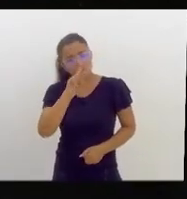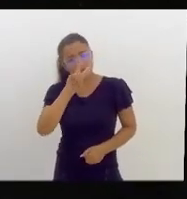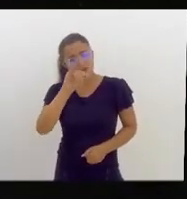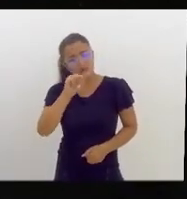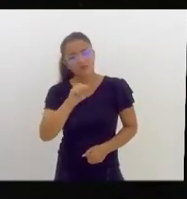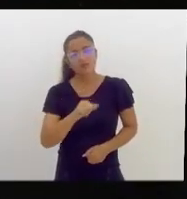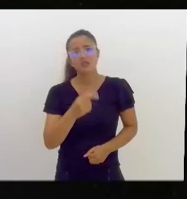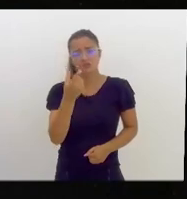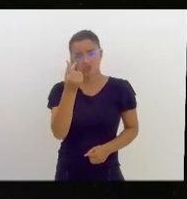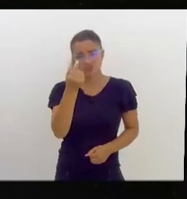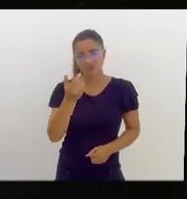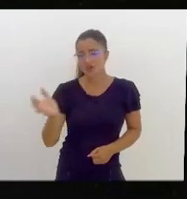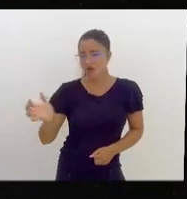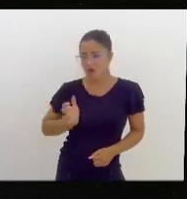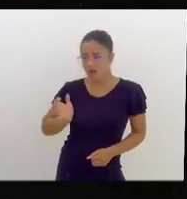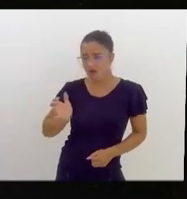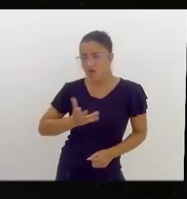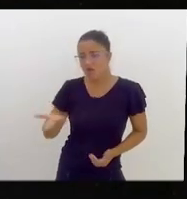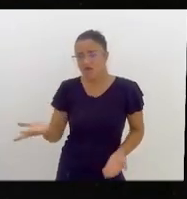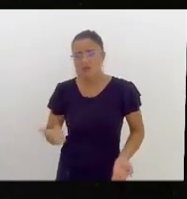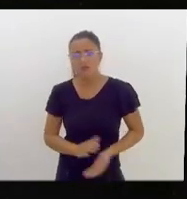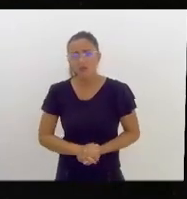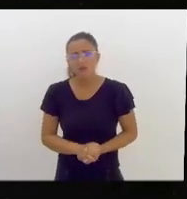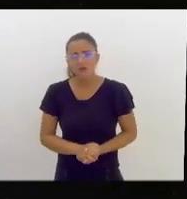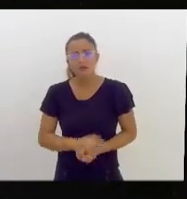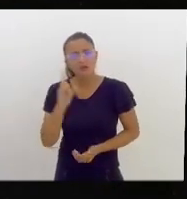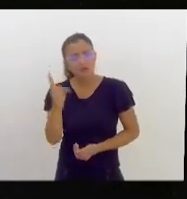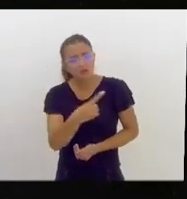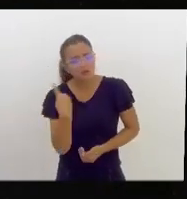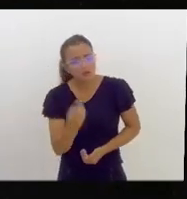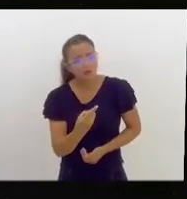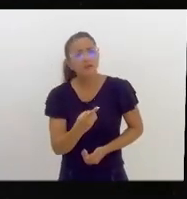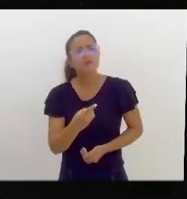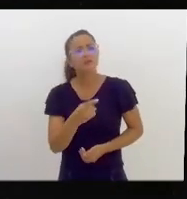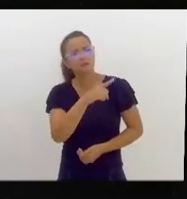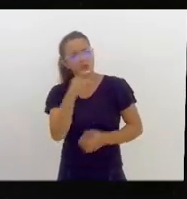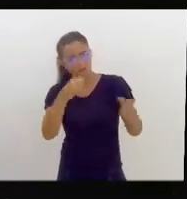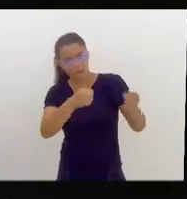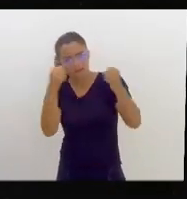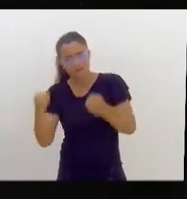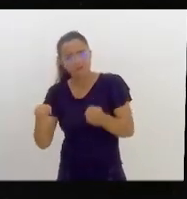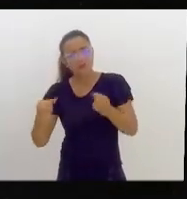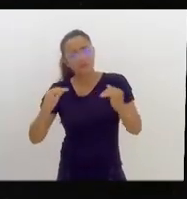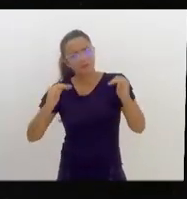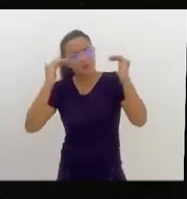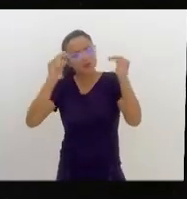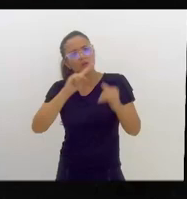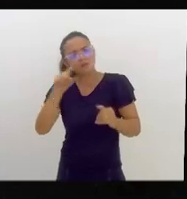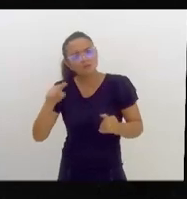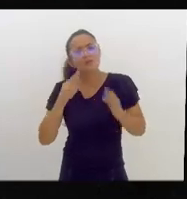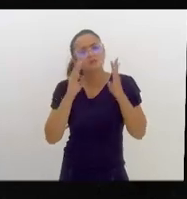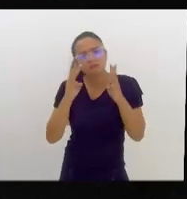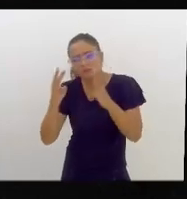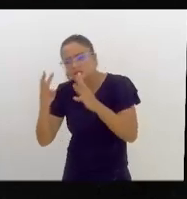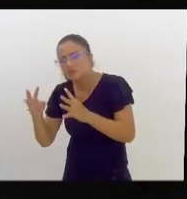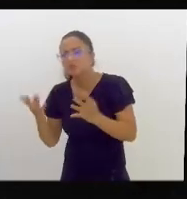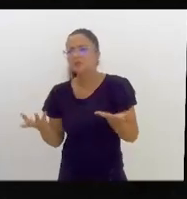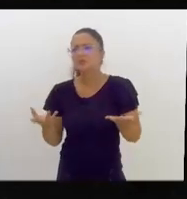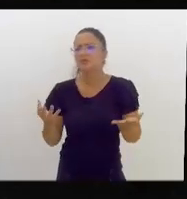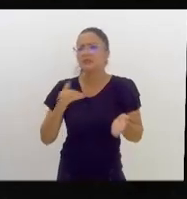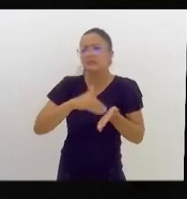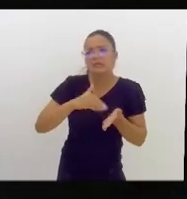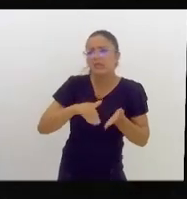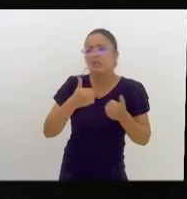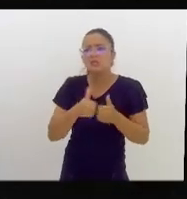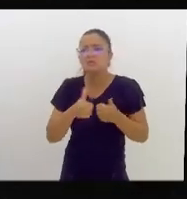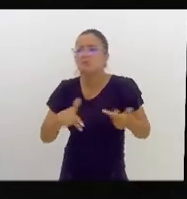Nós cumprimos o nosso papel aqui na casa, nós ouvimos todas as autoridades. Agora, é claro, é impossível, né? Tanto de secretário de transporte, ninguém sabia de nada,